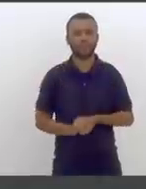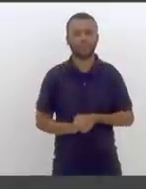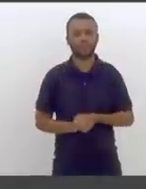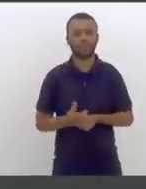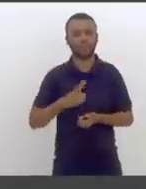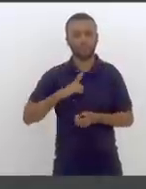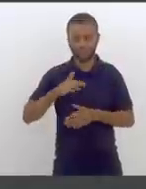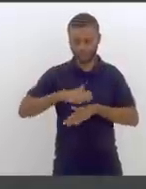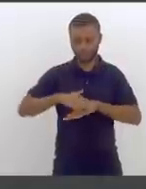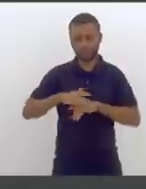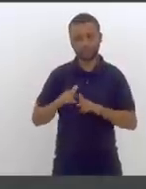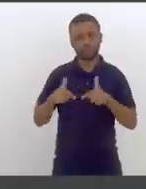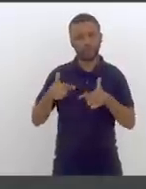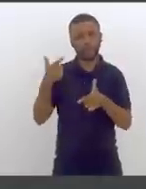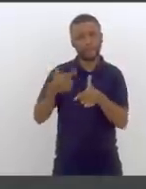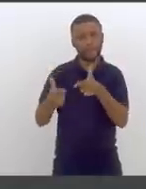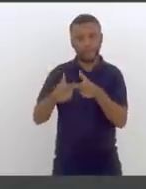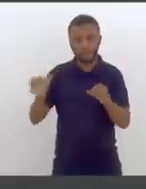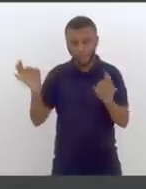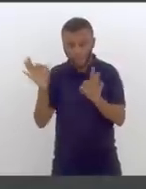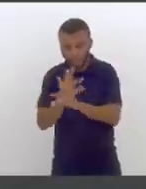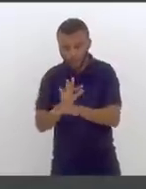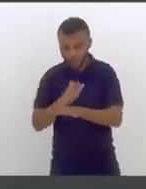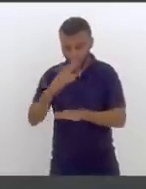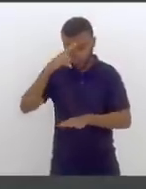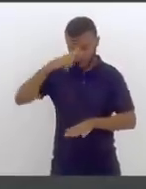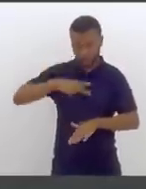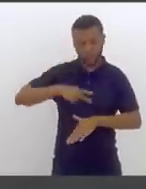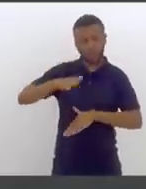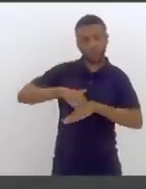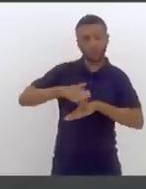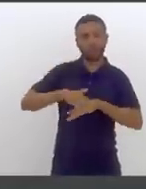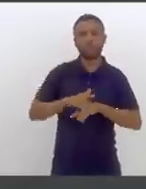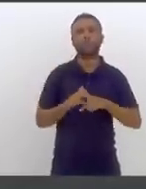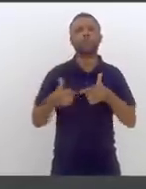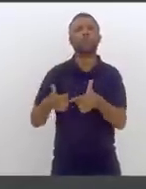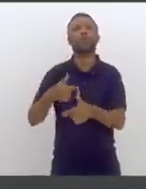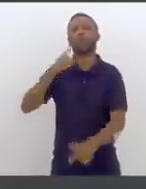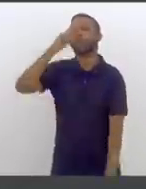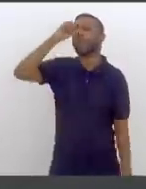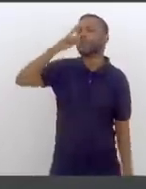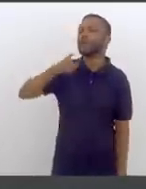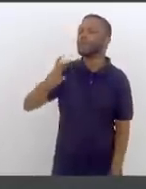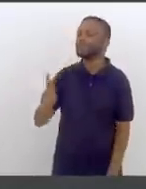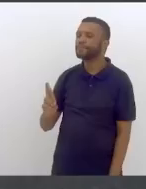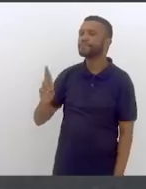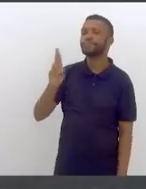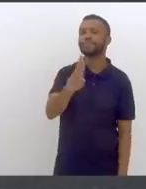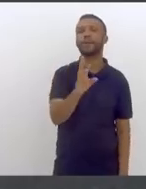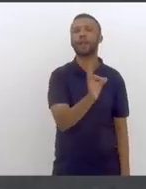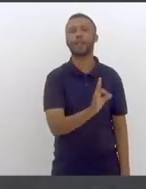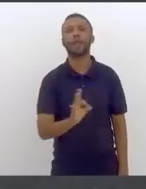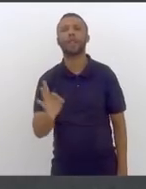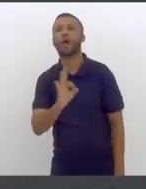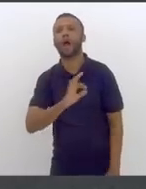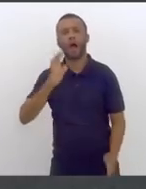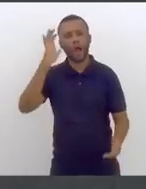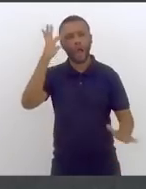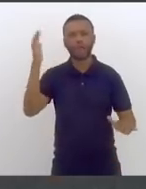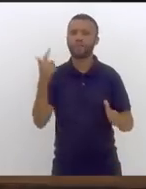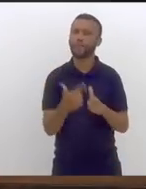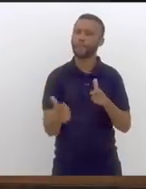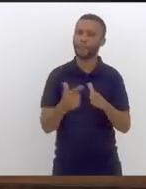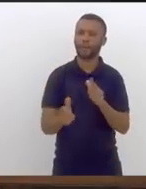eu tenho que resolver os meus problemas eu vou resolver o meu problema eu não vou mandar representante nenhum resolveu os meus